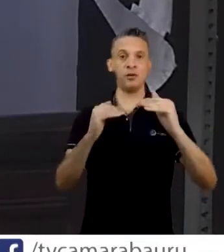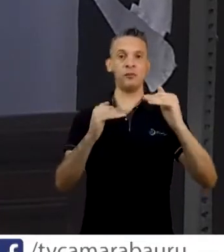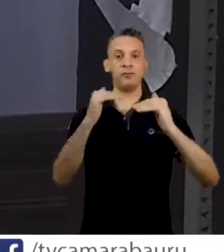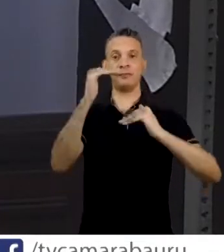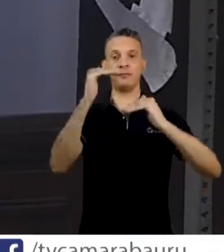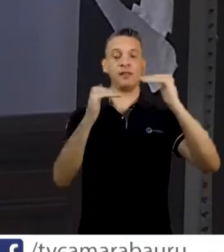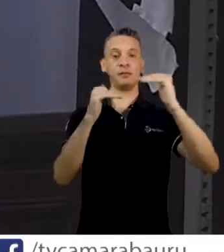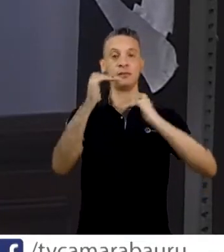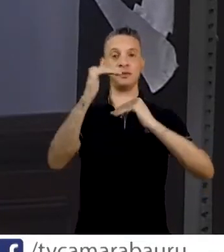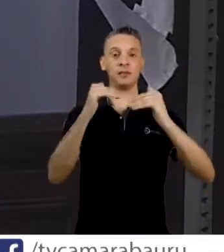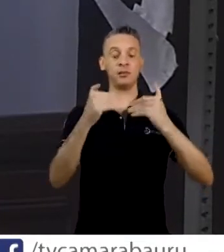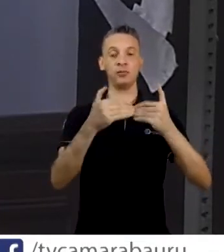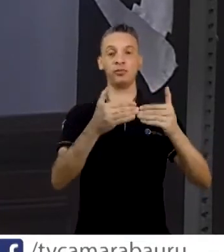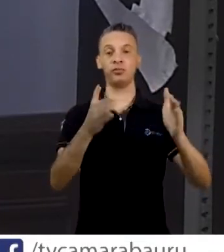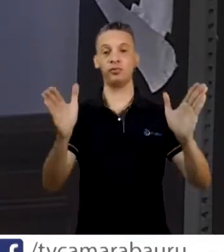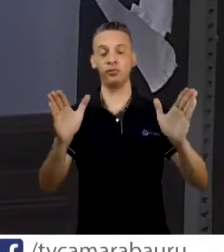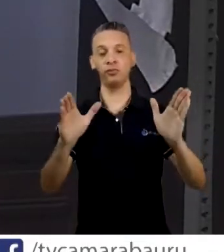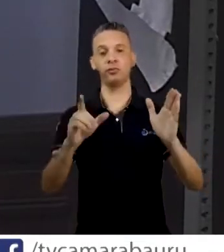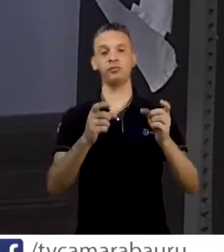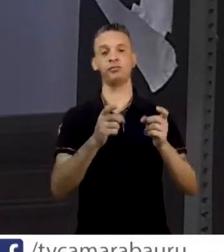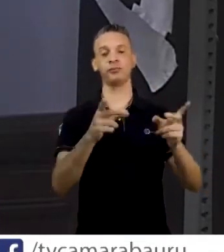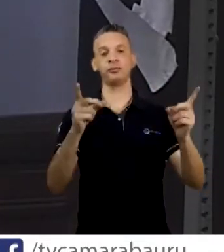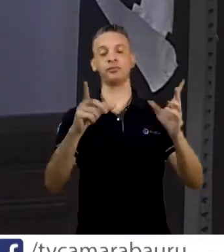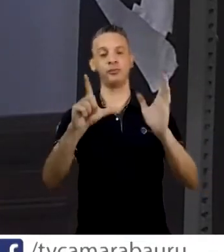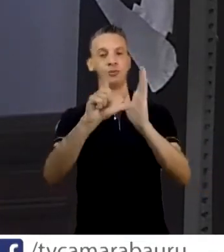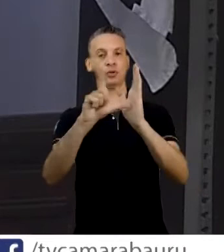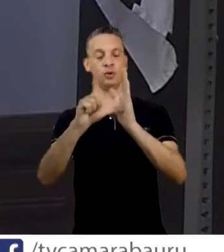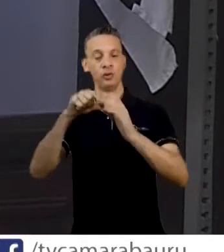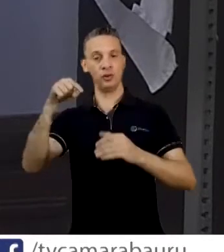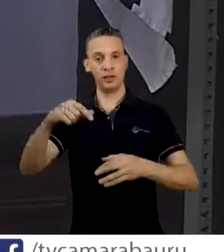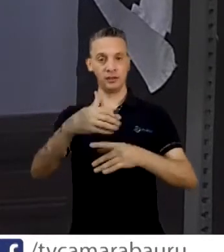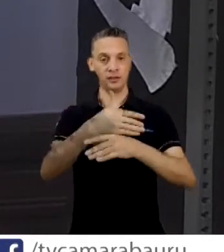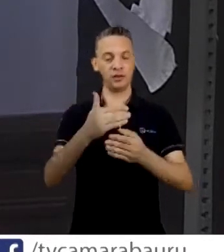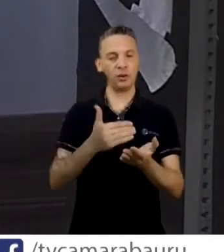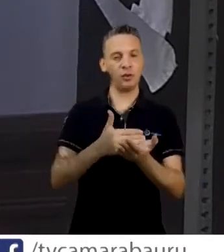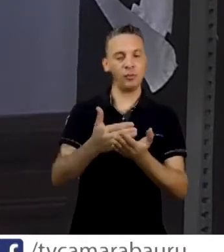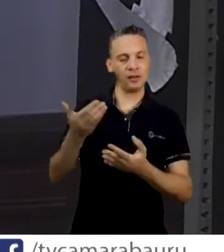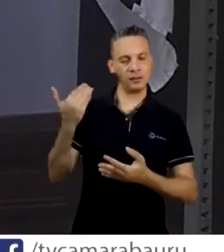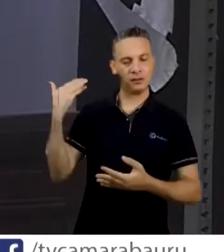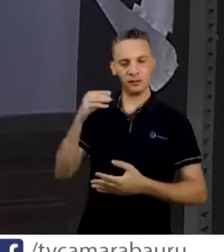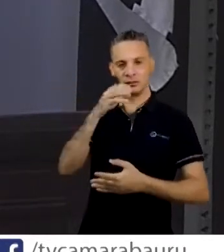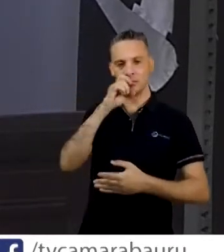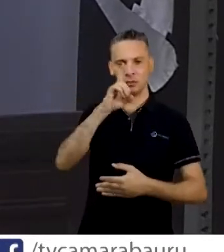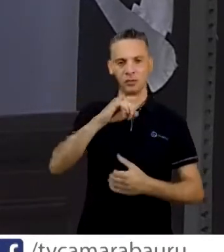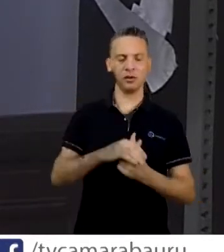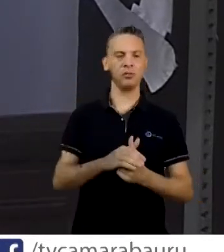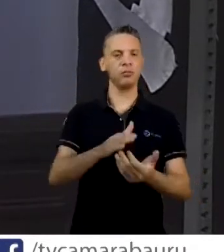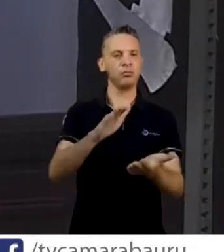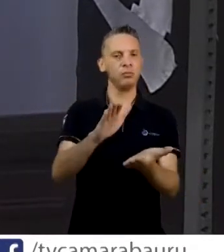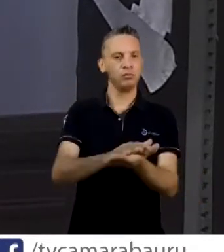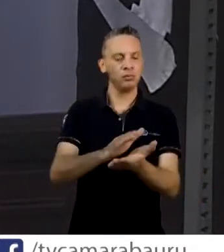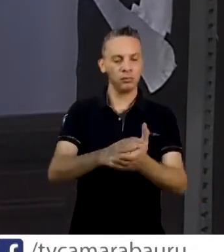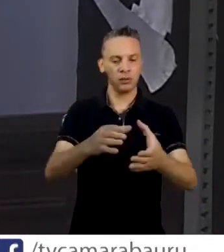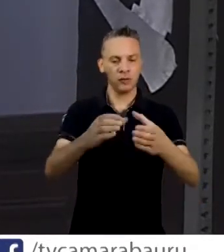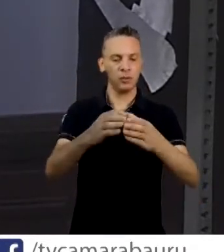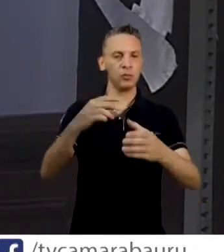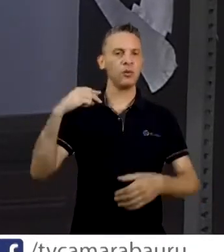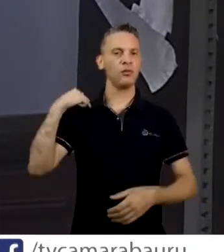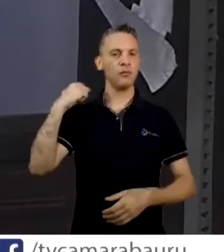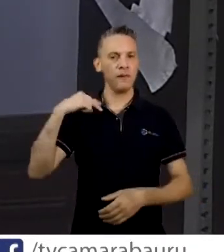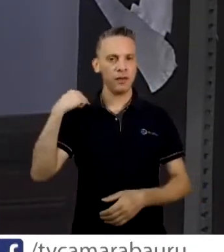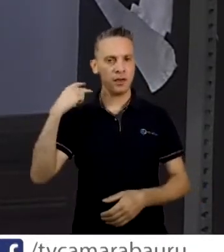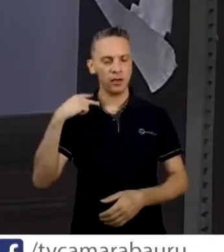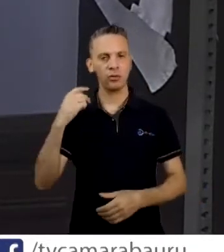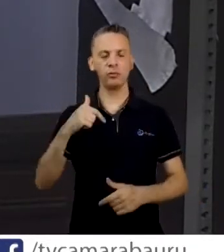Comércio da cidade, e que se deu início esse final de semana, parabenizar essa casa pela iniciativa.